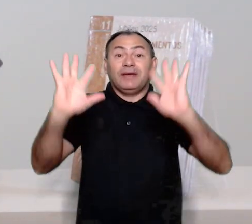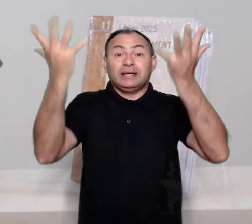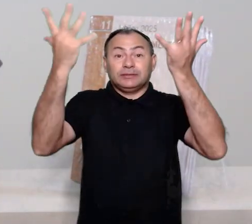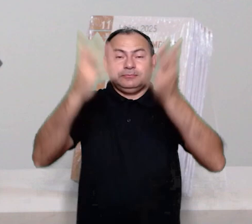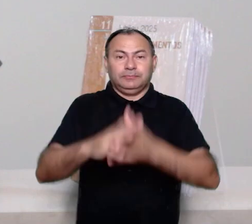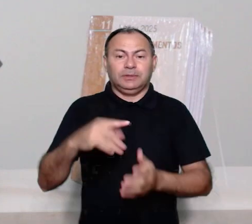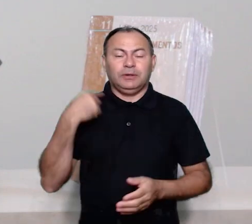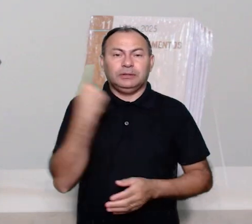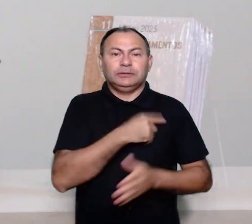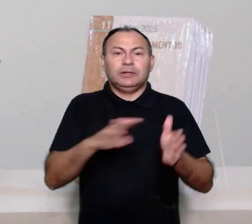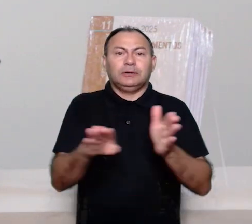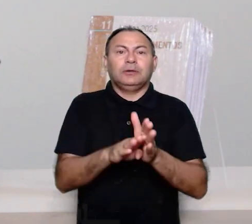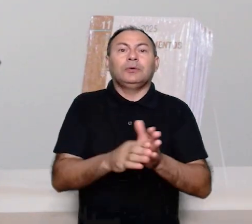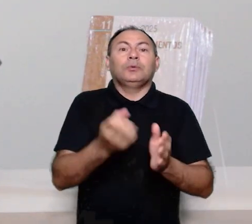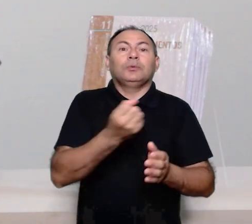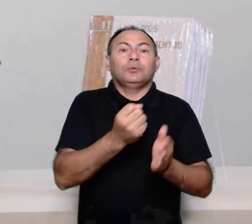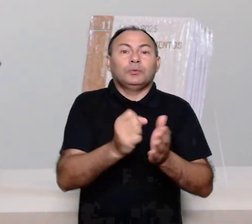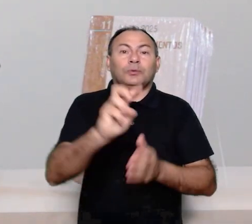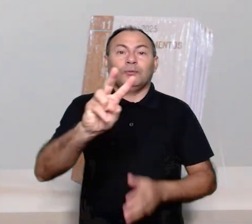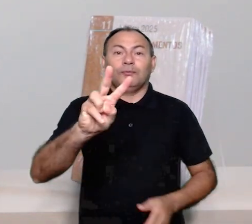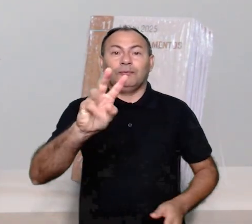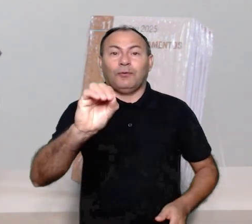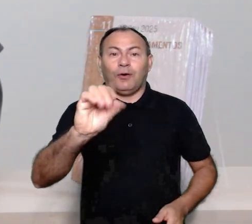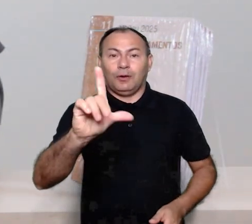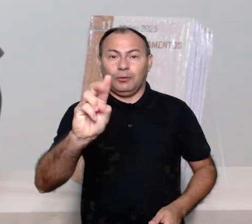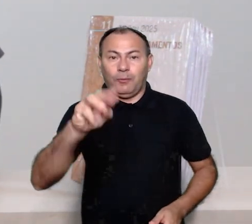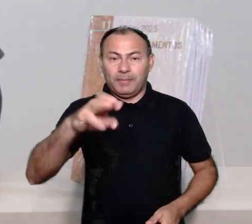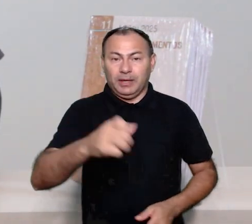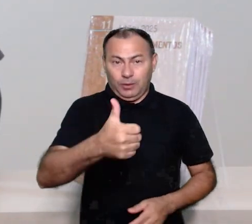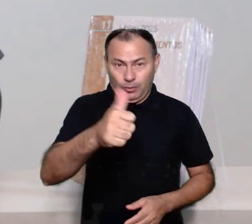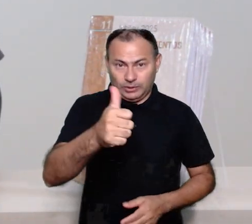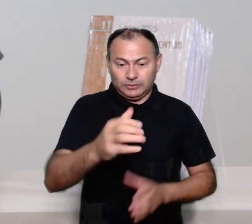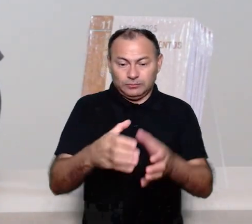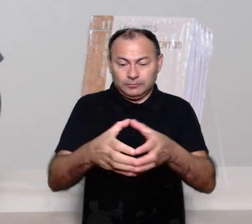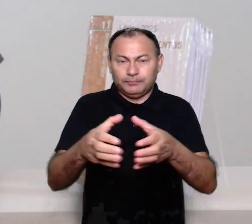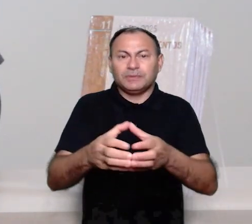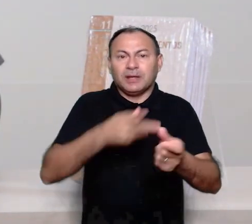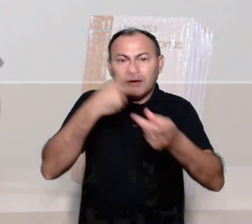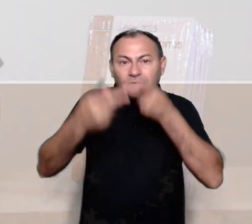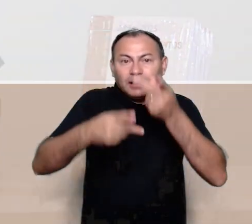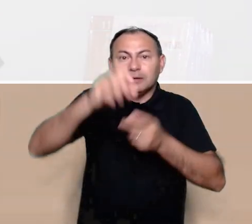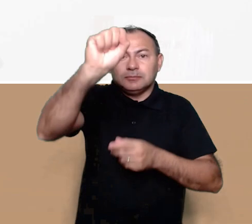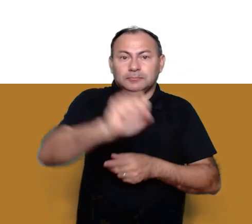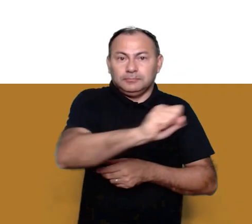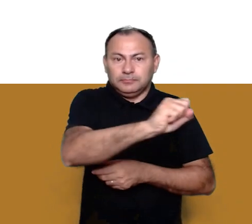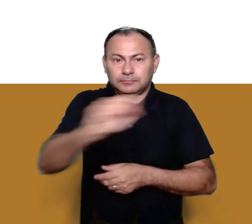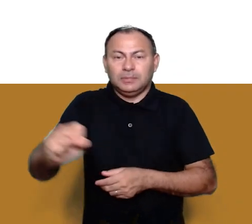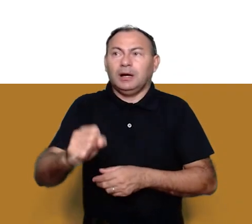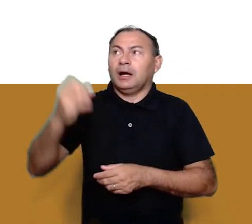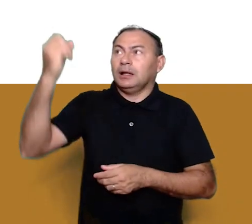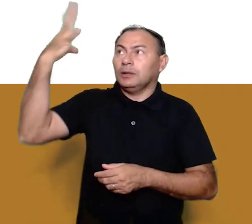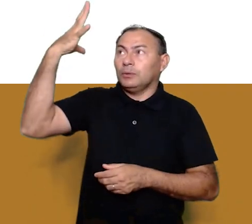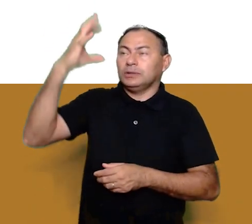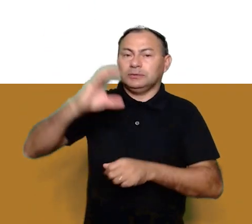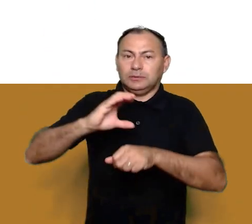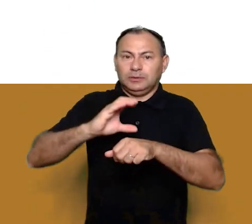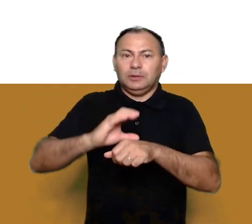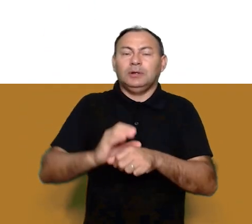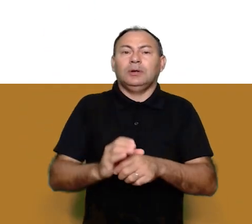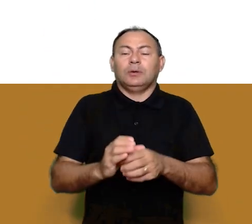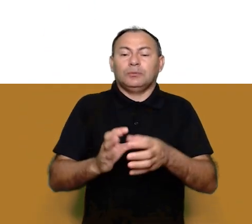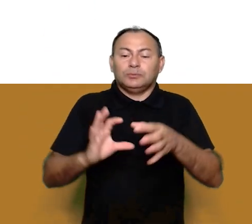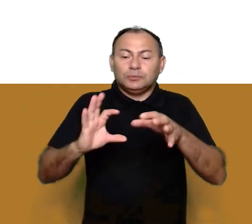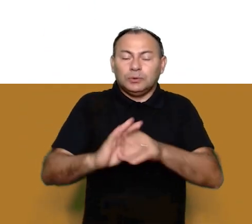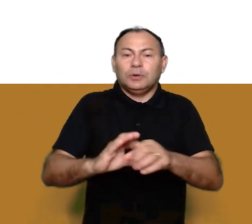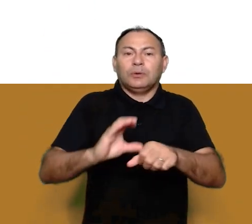Nós estamos chegando ao volume 11 da nossa coleção, que trata-se sobre os sacramentos, à luz da Constituição